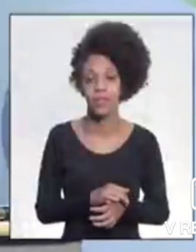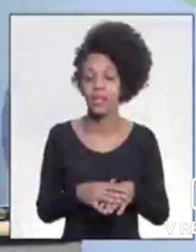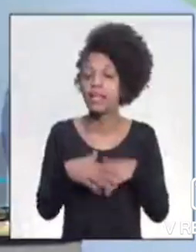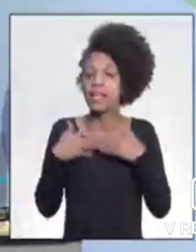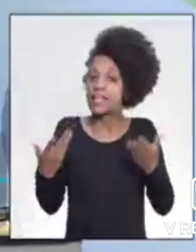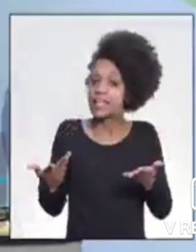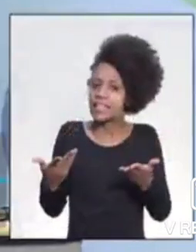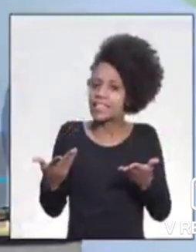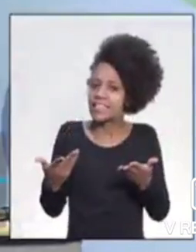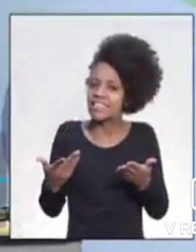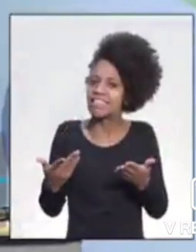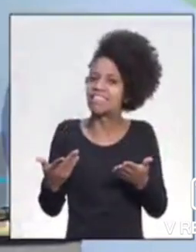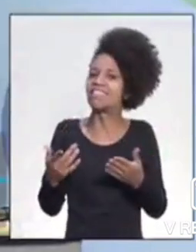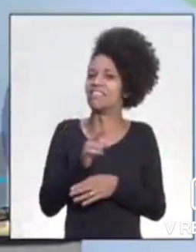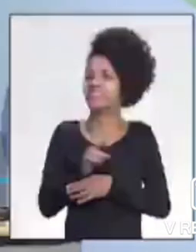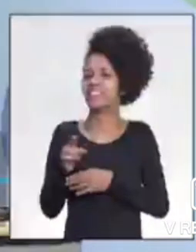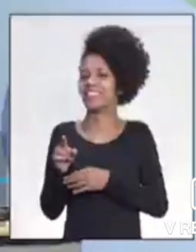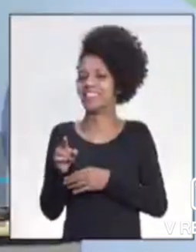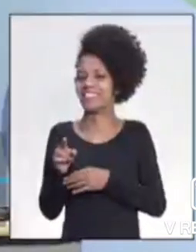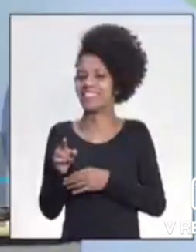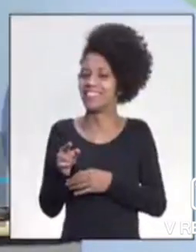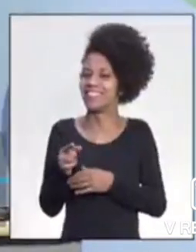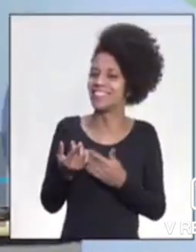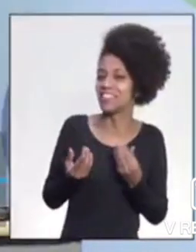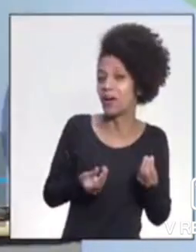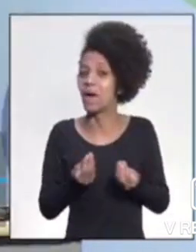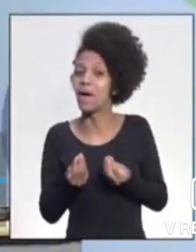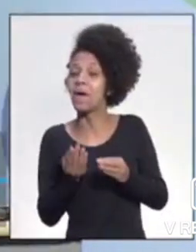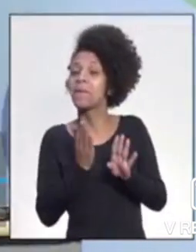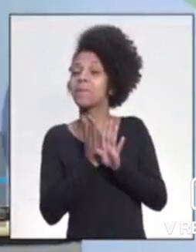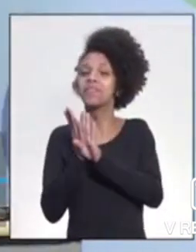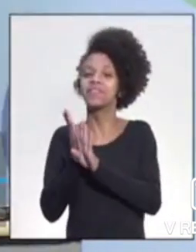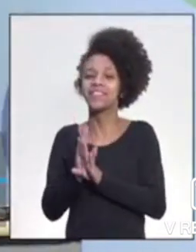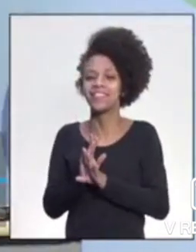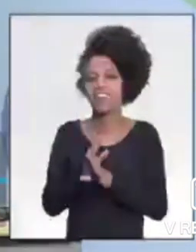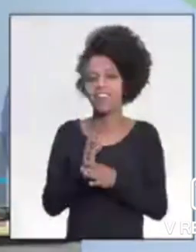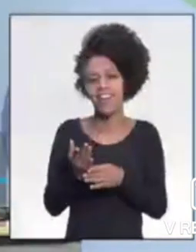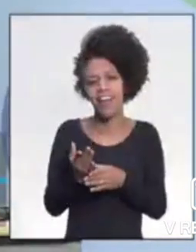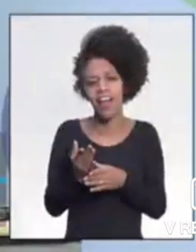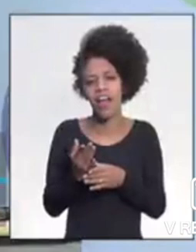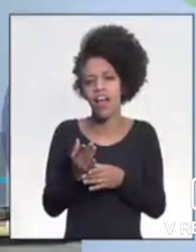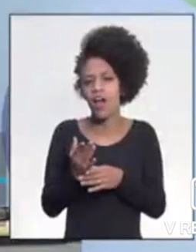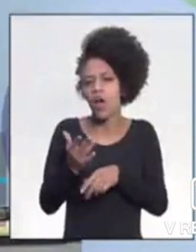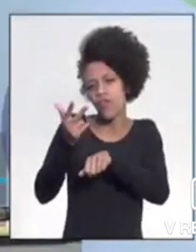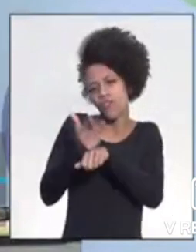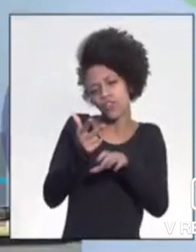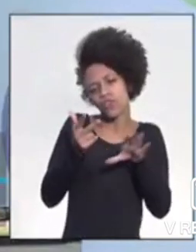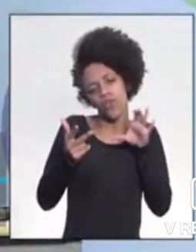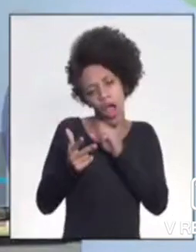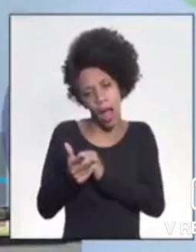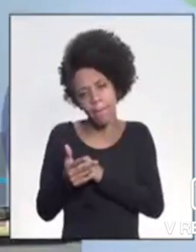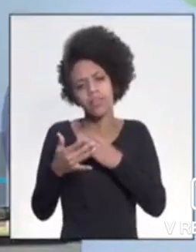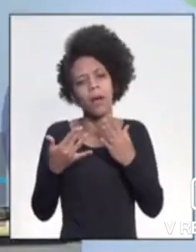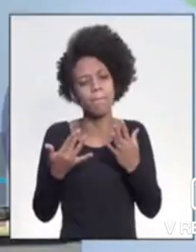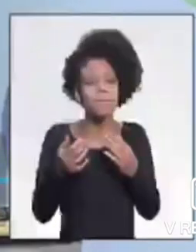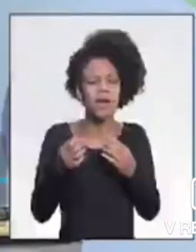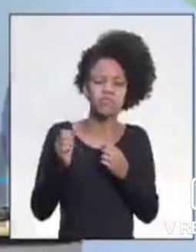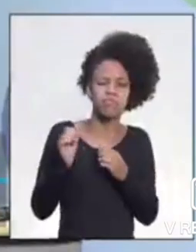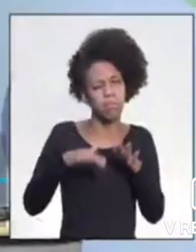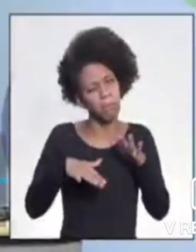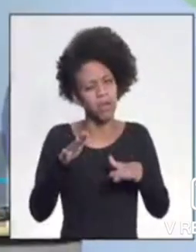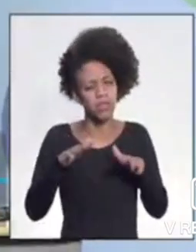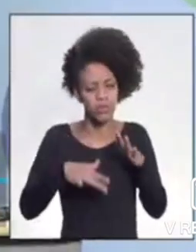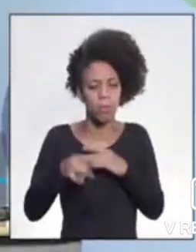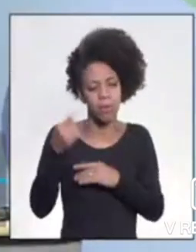E aí, pessoal, como que vocês encontraram aí? O vídeo ele foi meio breve, né? Mas dá para dar uma ideia, uma